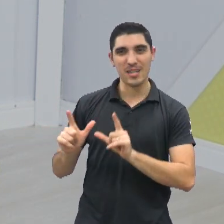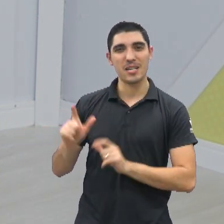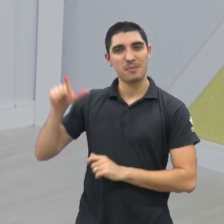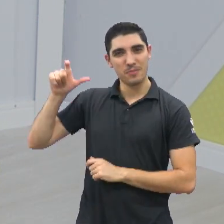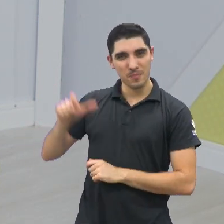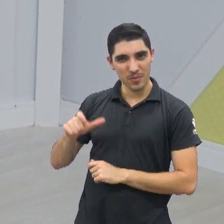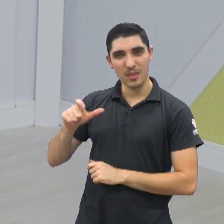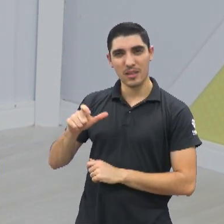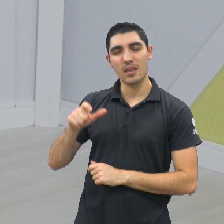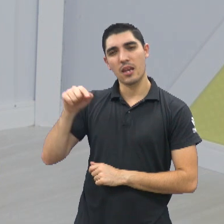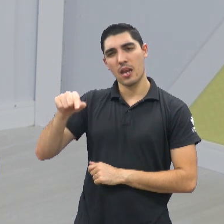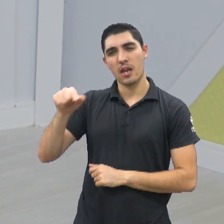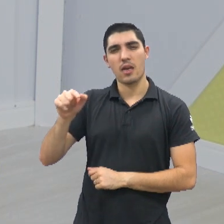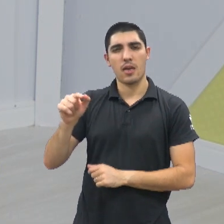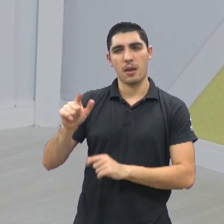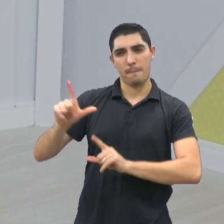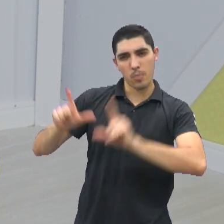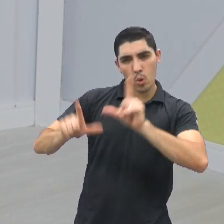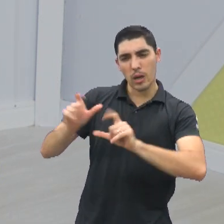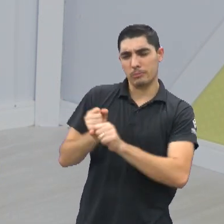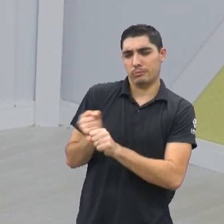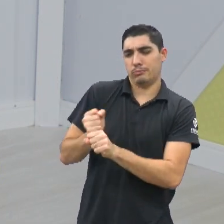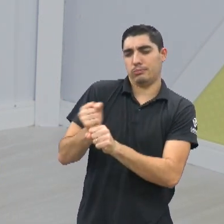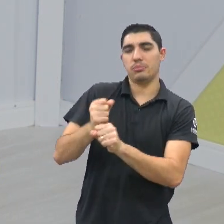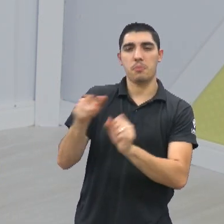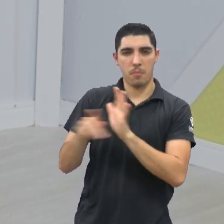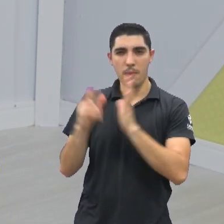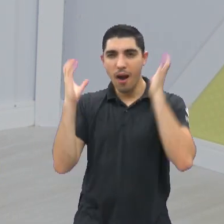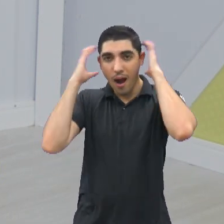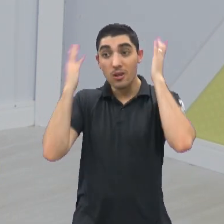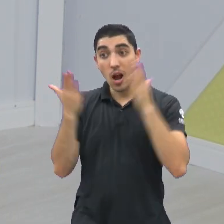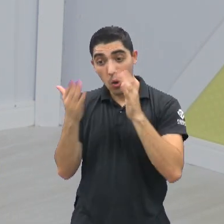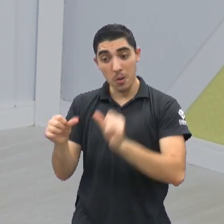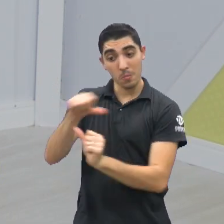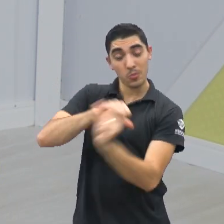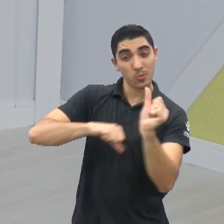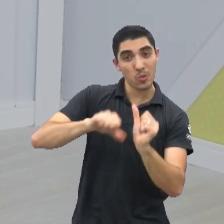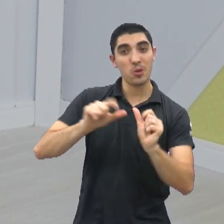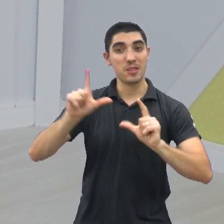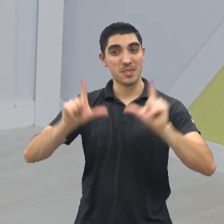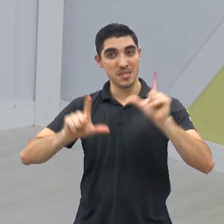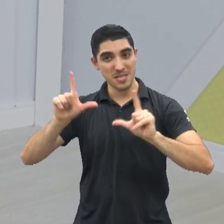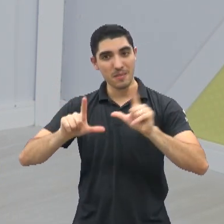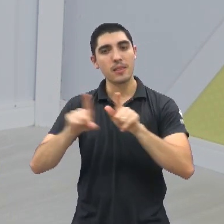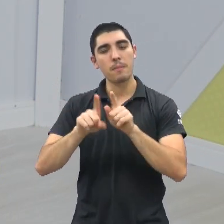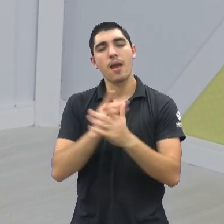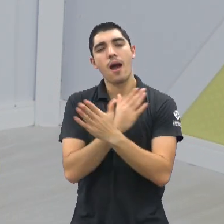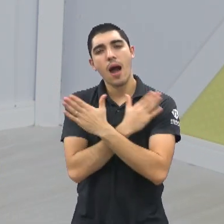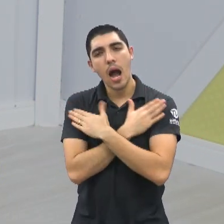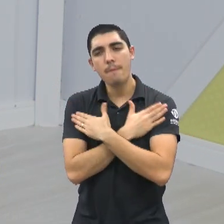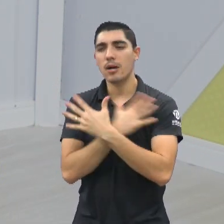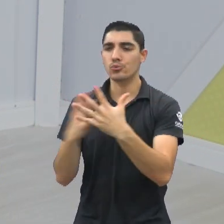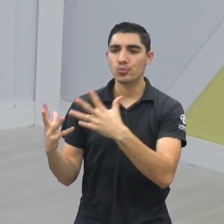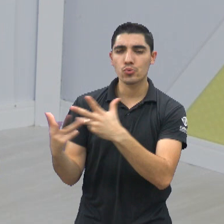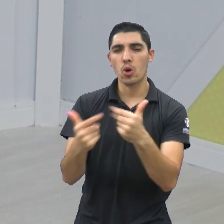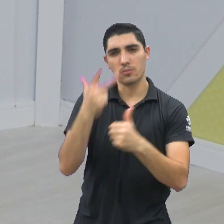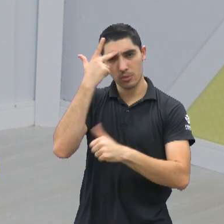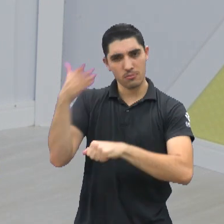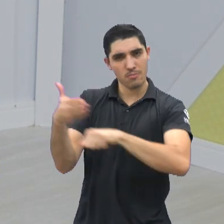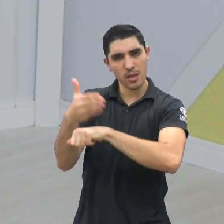mais longevos programas do rádio que agora virou TV também né através da web aliás um grande abraço a galera toda do parada dos